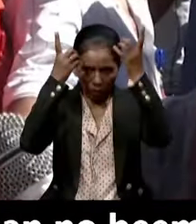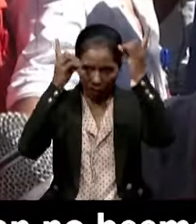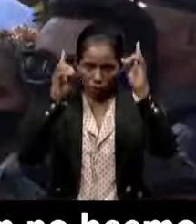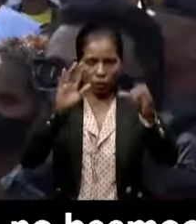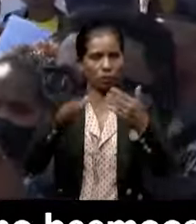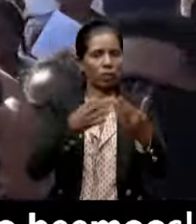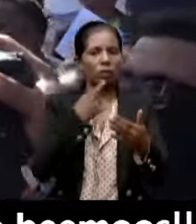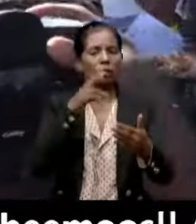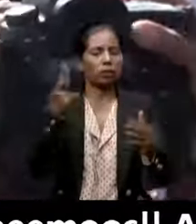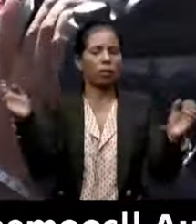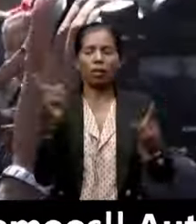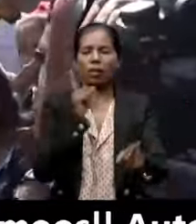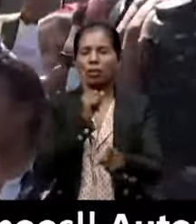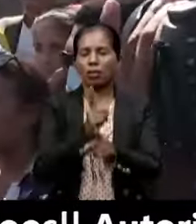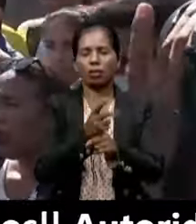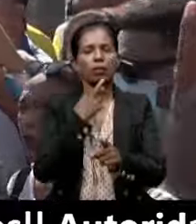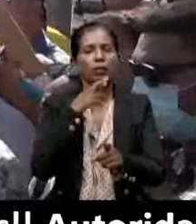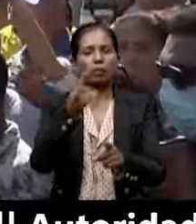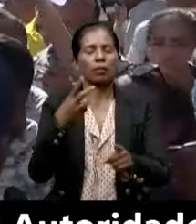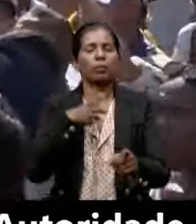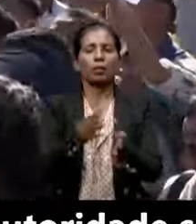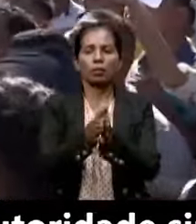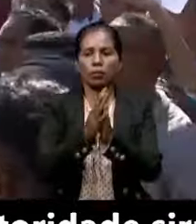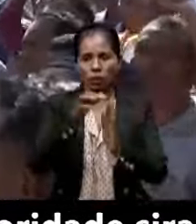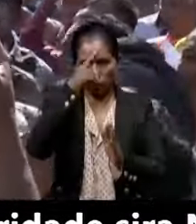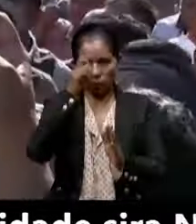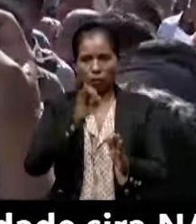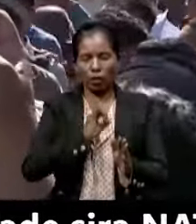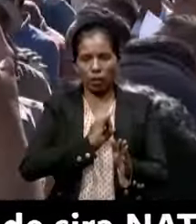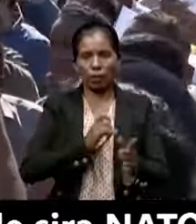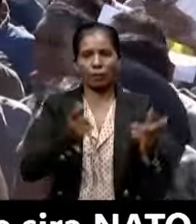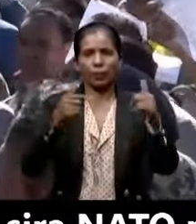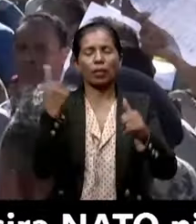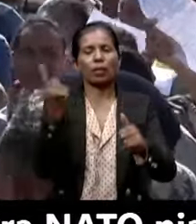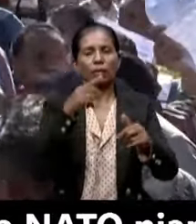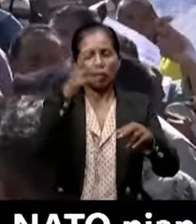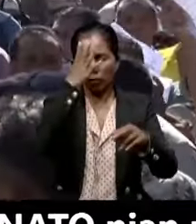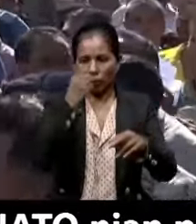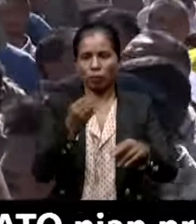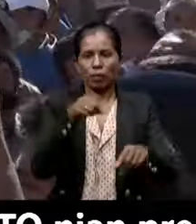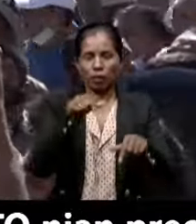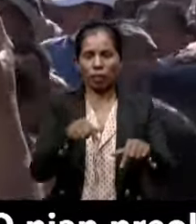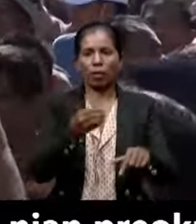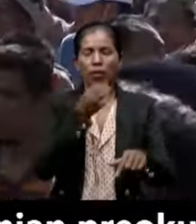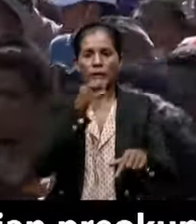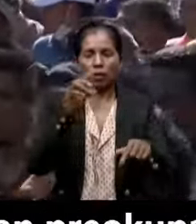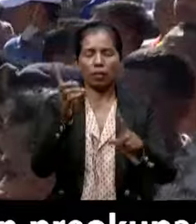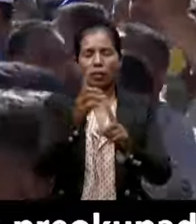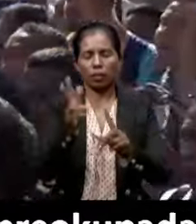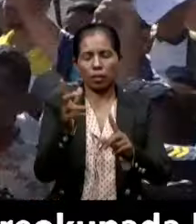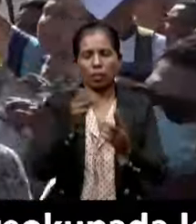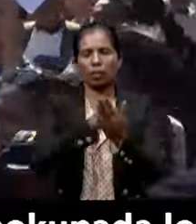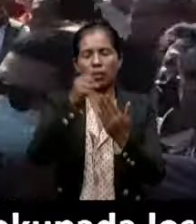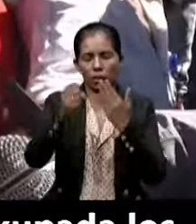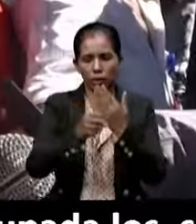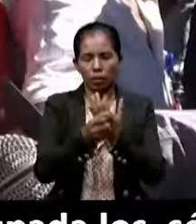resposta né la razobe lo la resposta para a minha exigência também né hau oi am se mantém toba né hai né to dia 30 de setembro to